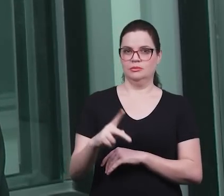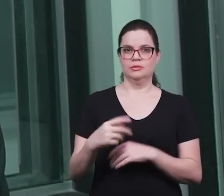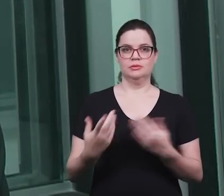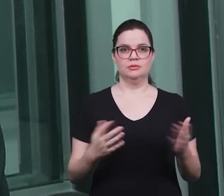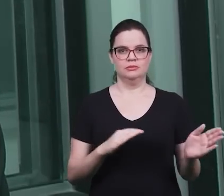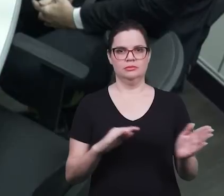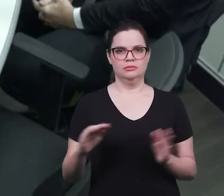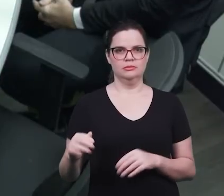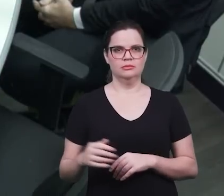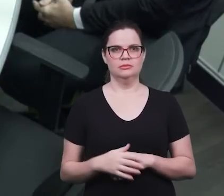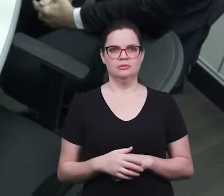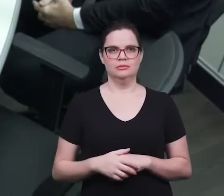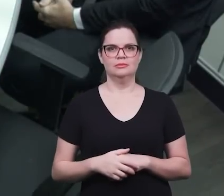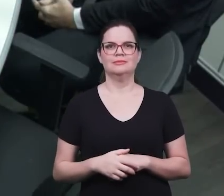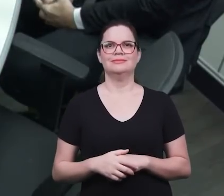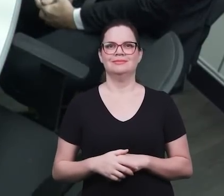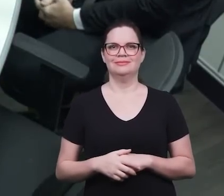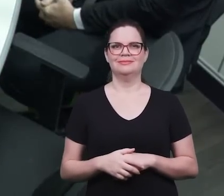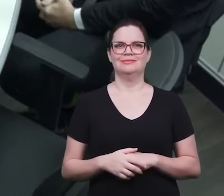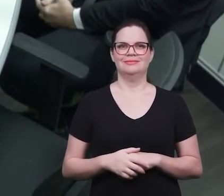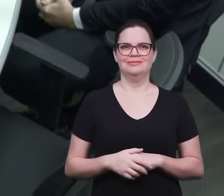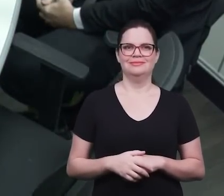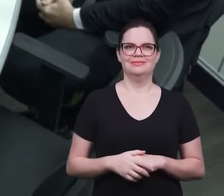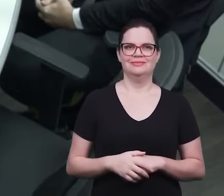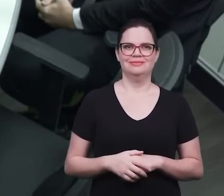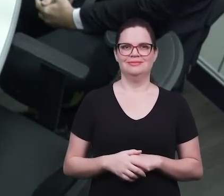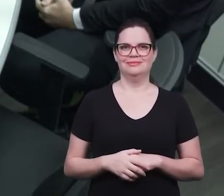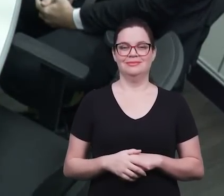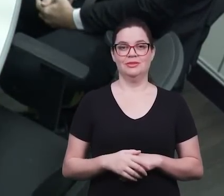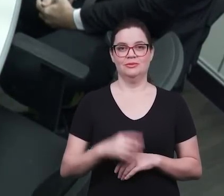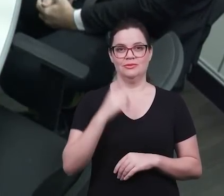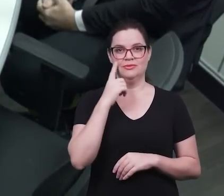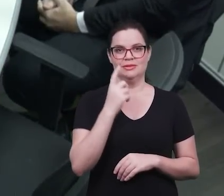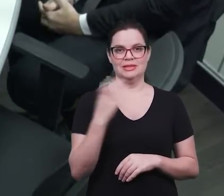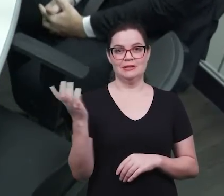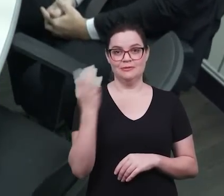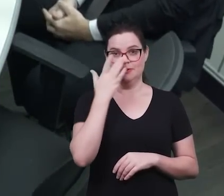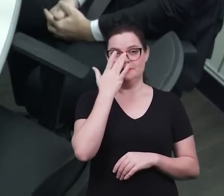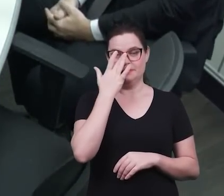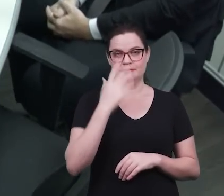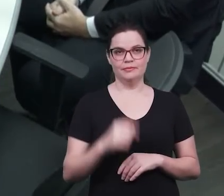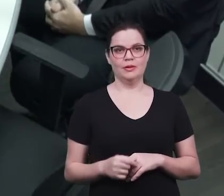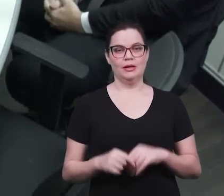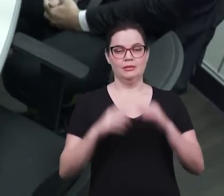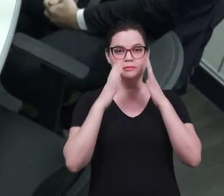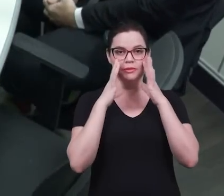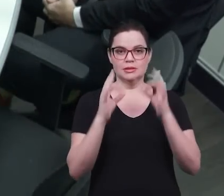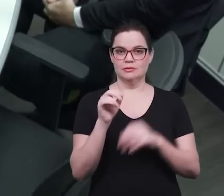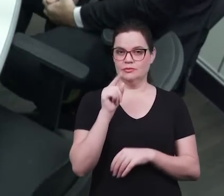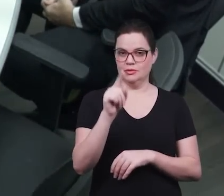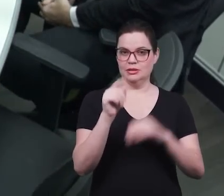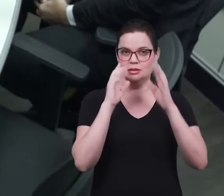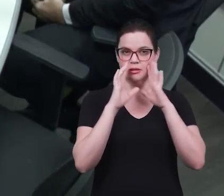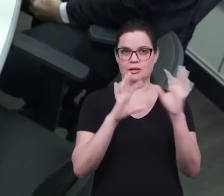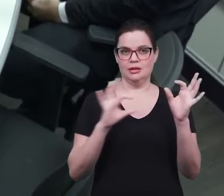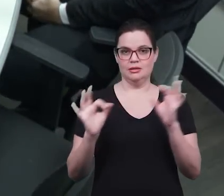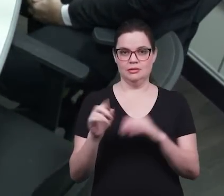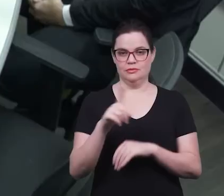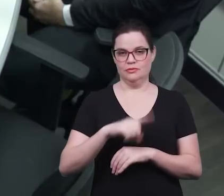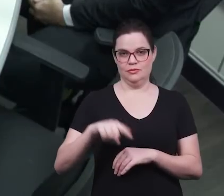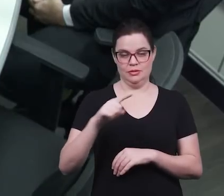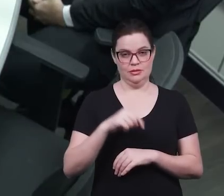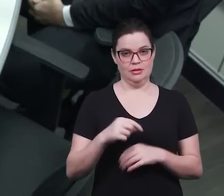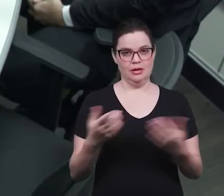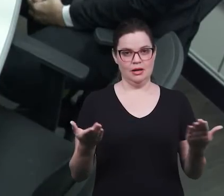Opa, isso é um furo da Rádio Manaim, hein? É verdade, tá vendo aí? Então, veja bem, você que nos assiste, você que nos ouve, você é